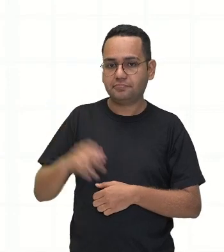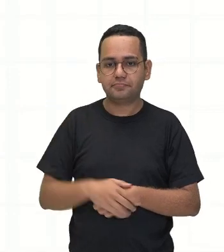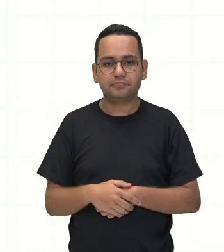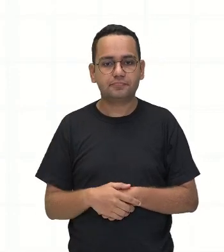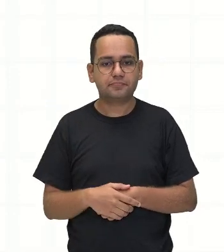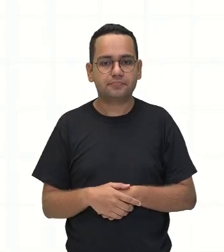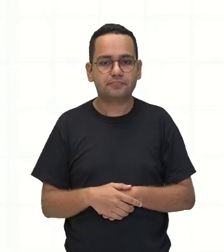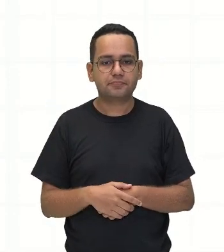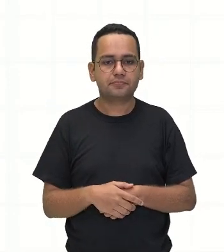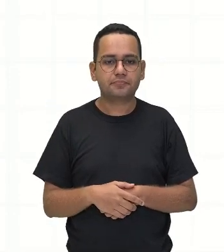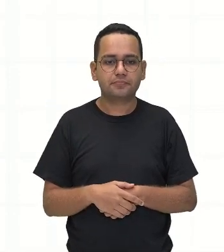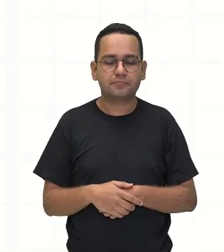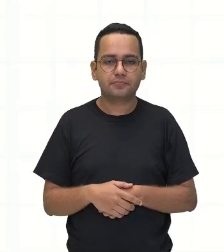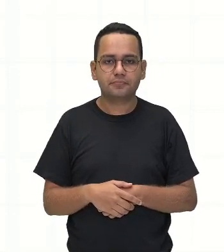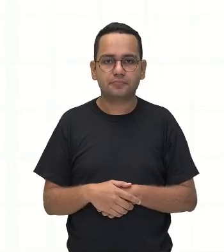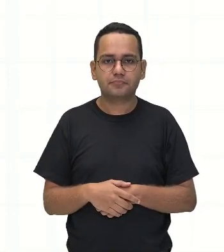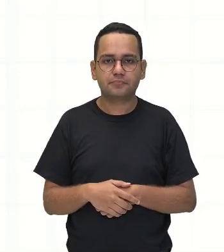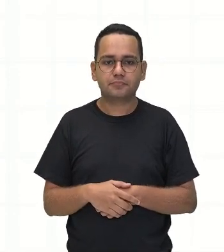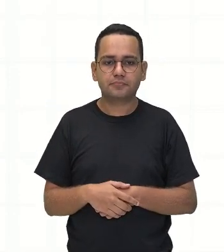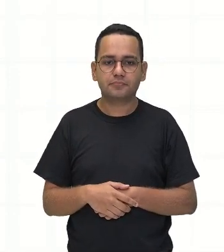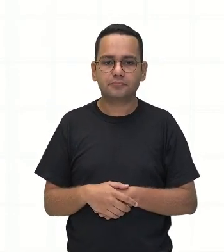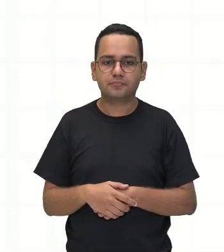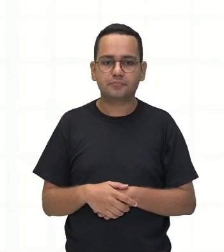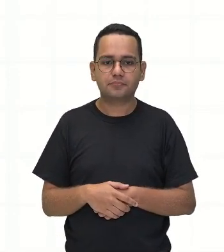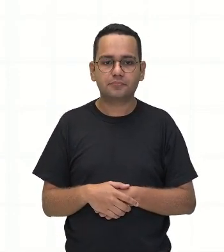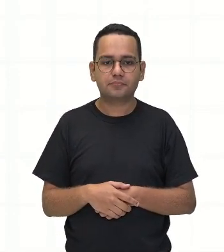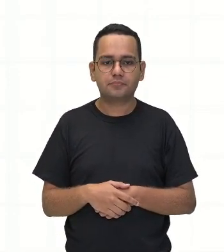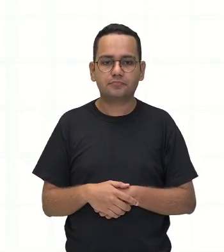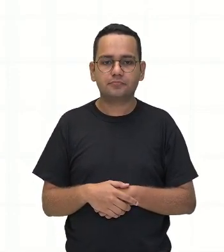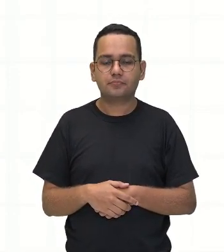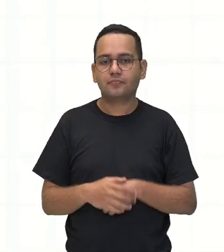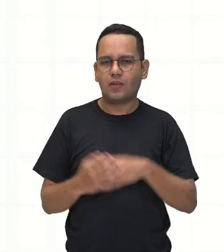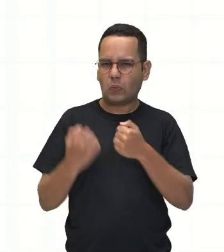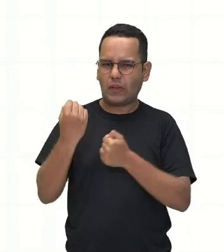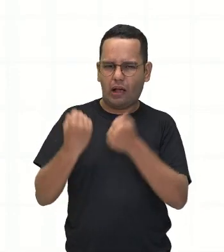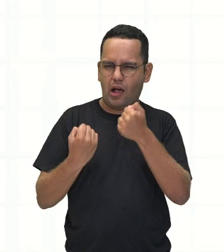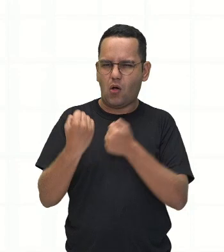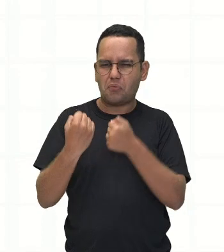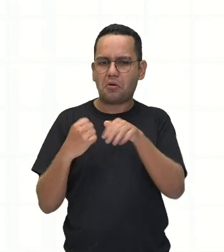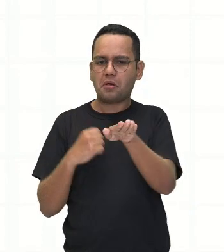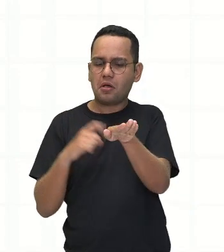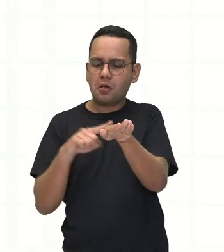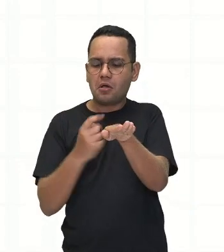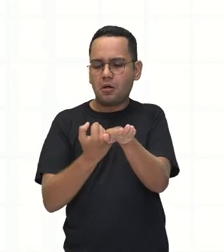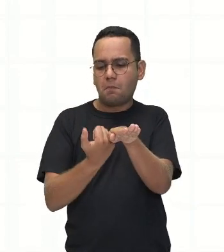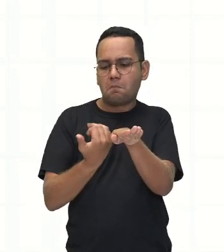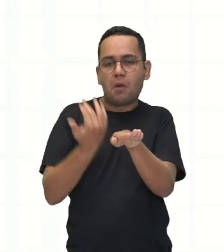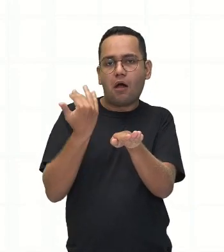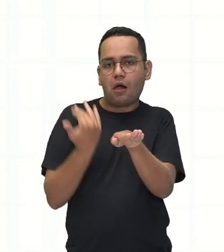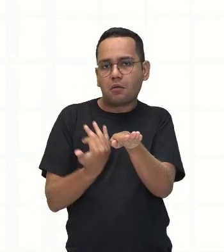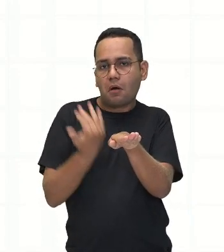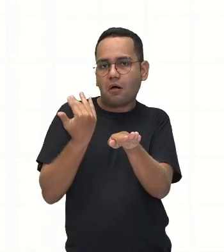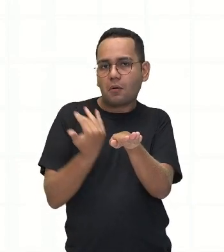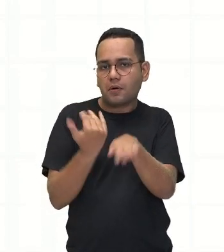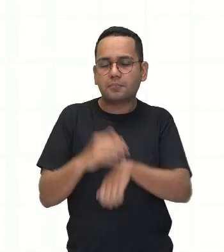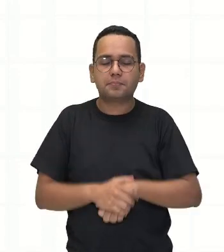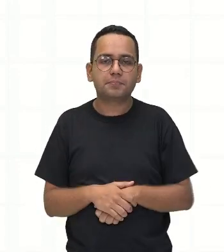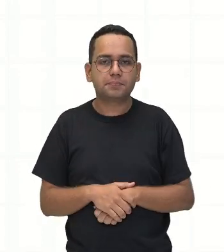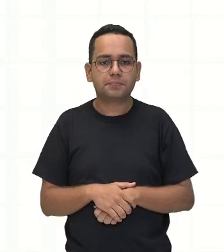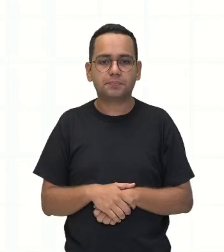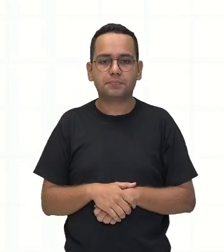humanas, quando nós temos aqui, ó, poluição dos carros, quantas vezes aí na sua cidade,